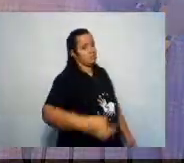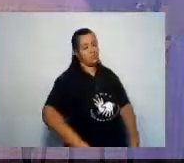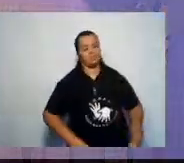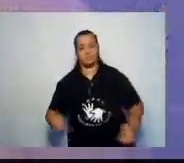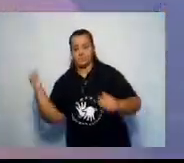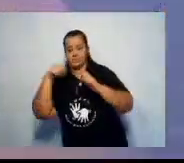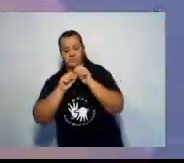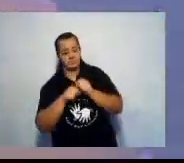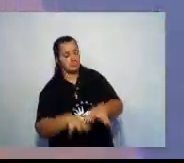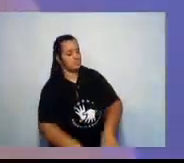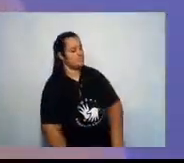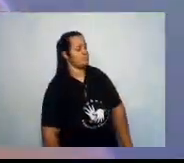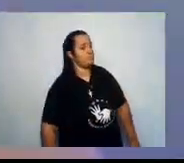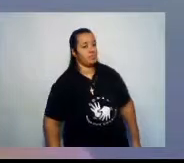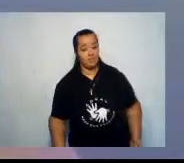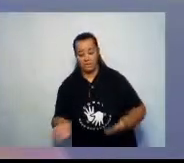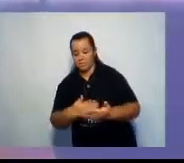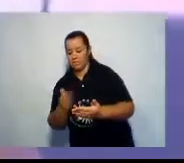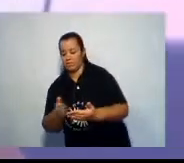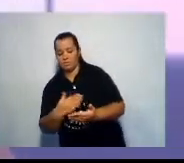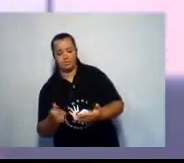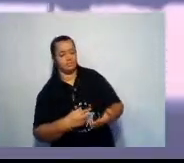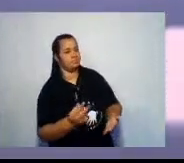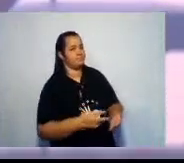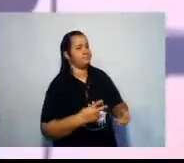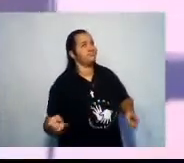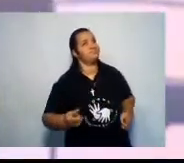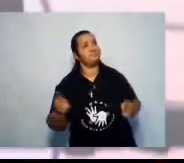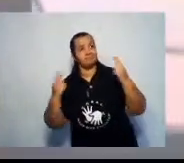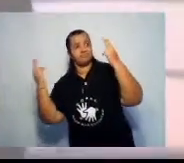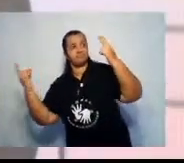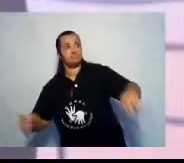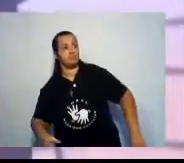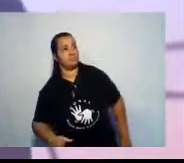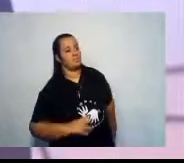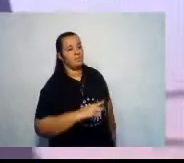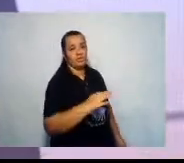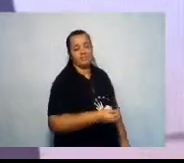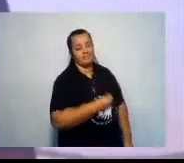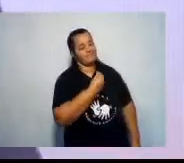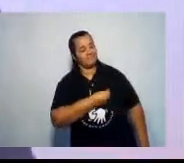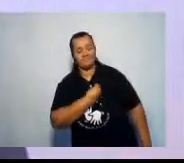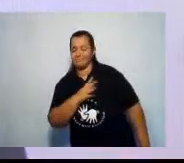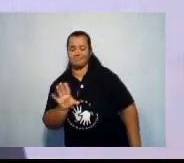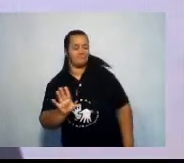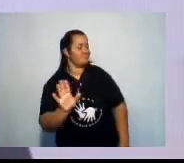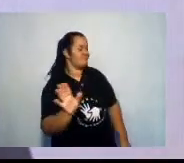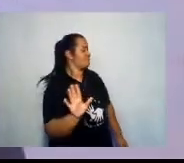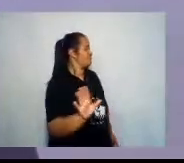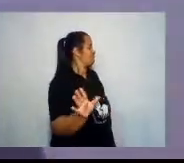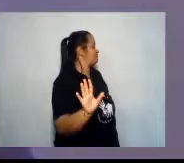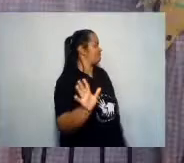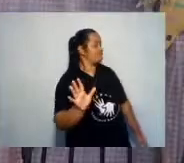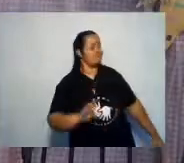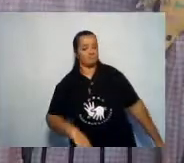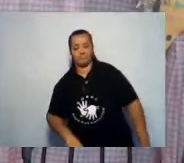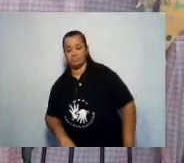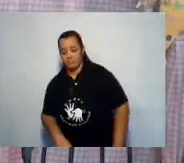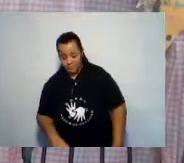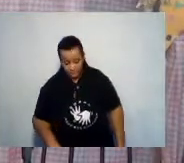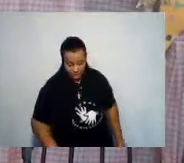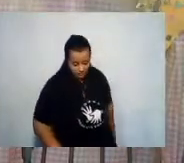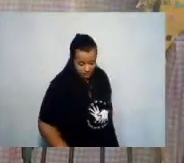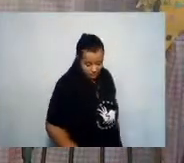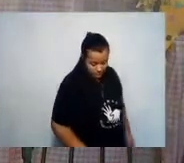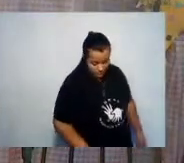eu sumo. Melhor virar a página e superar. Porque viver assim, meu bem, não dá.